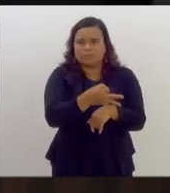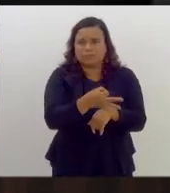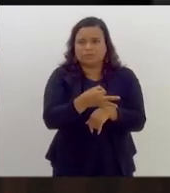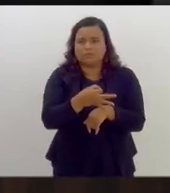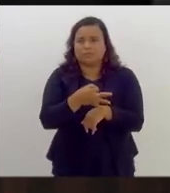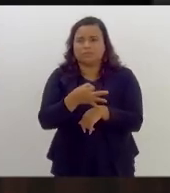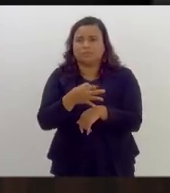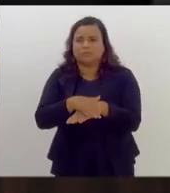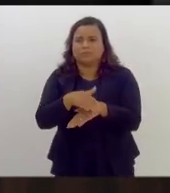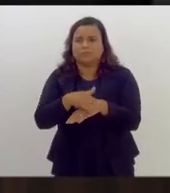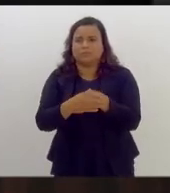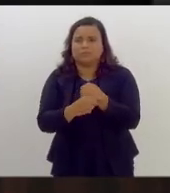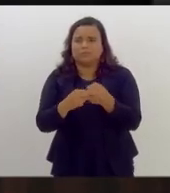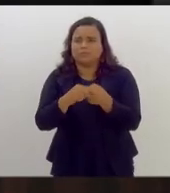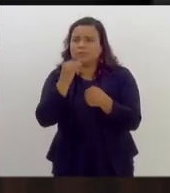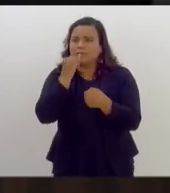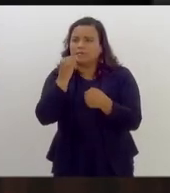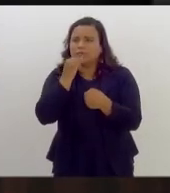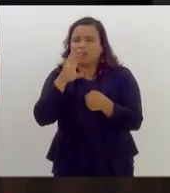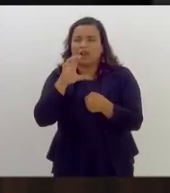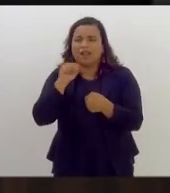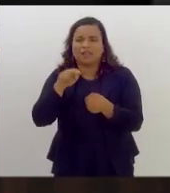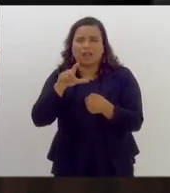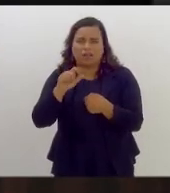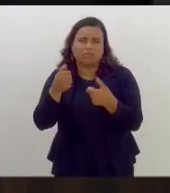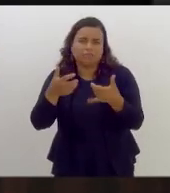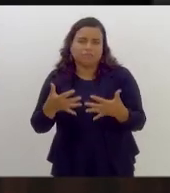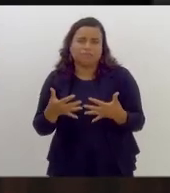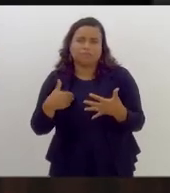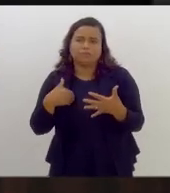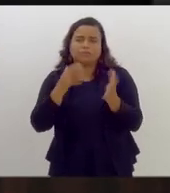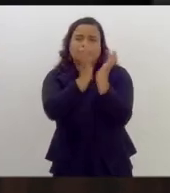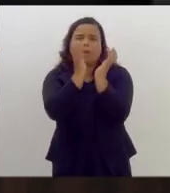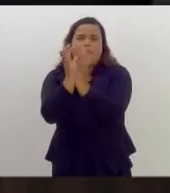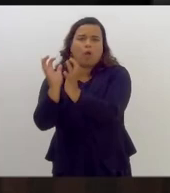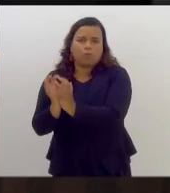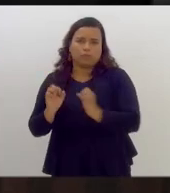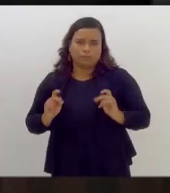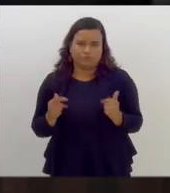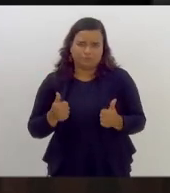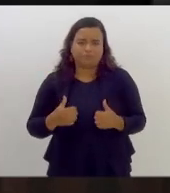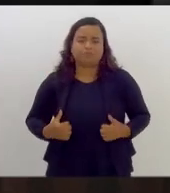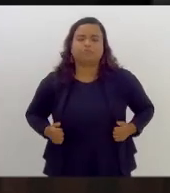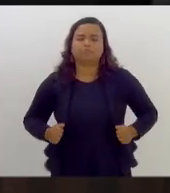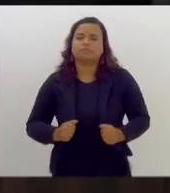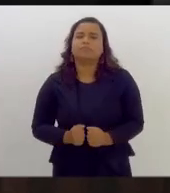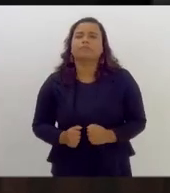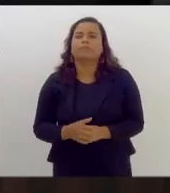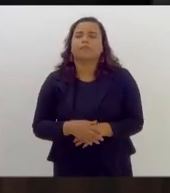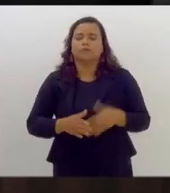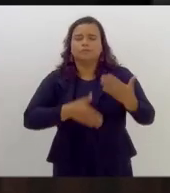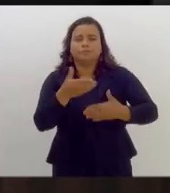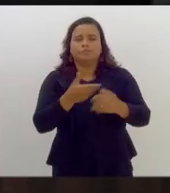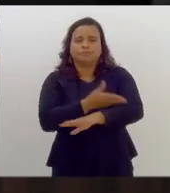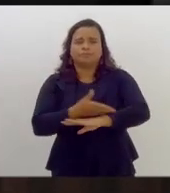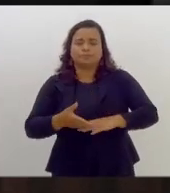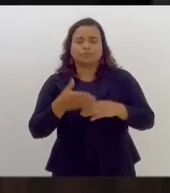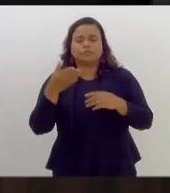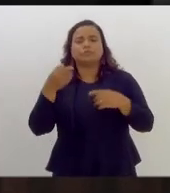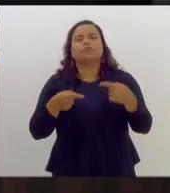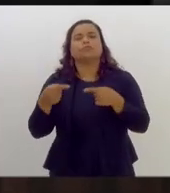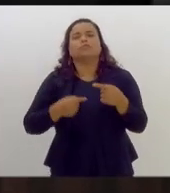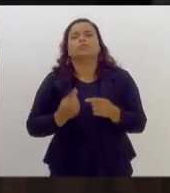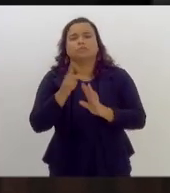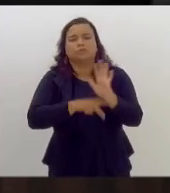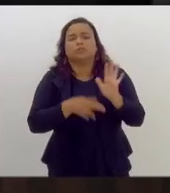pareceres do autor, por exemplo, aqui, Márcio Canella. Tá, vamos fazer em bloco, a votação em bloco, tá bom? Em tramitação ordinária, em discussão única,